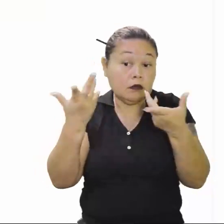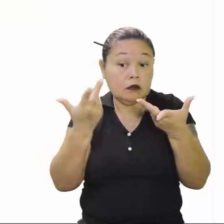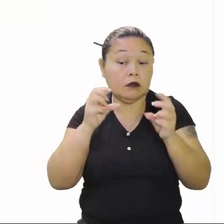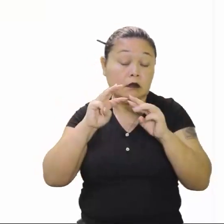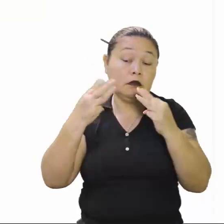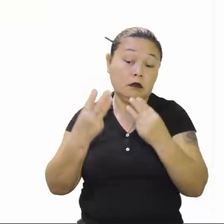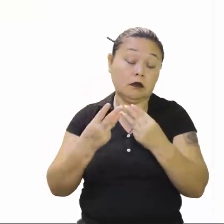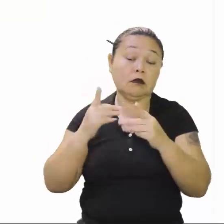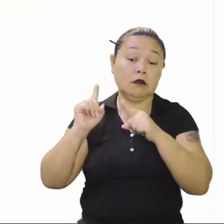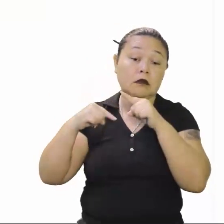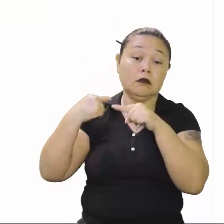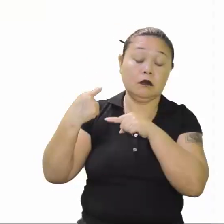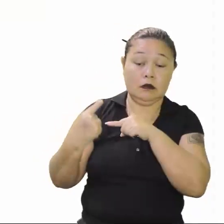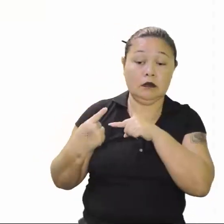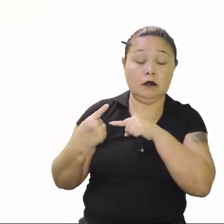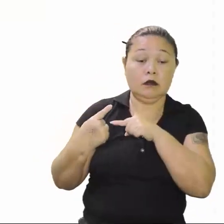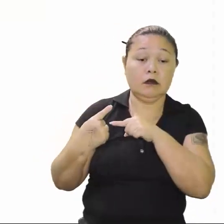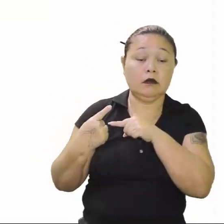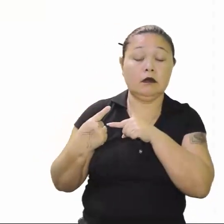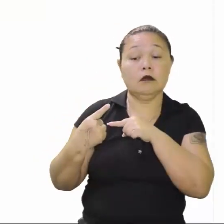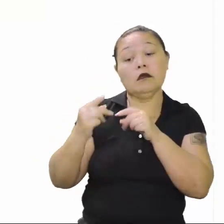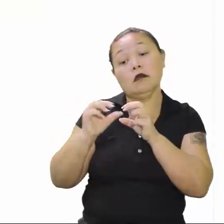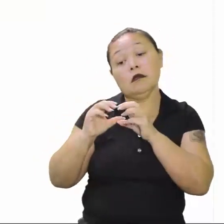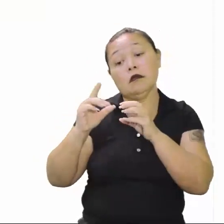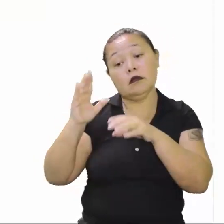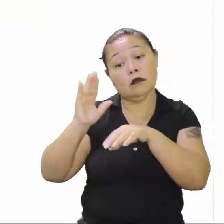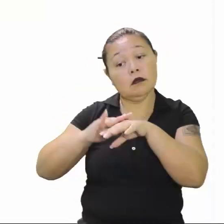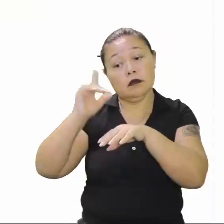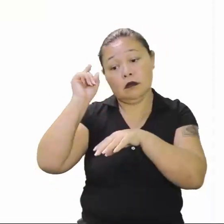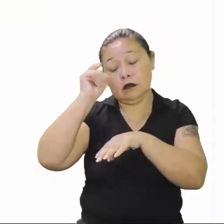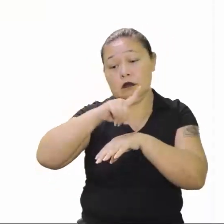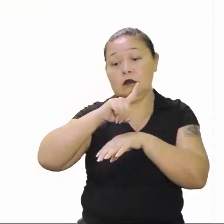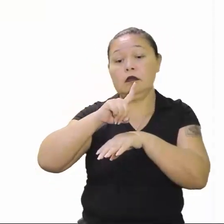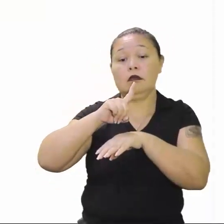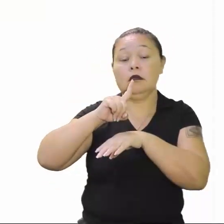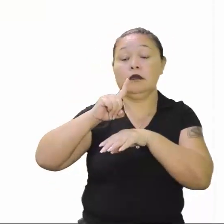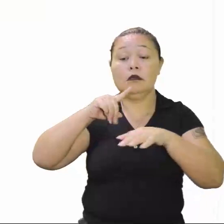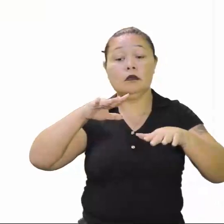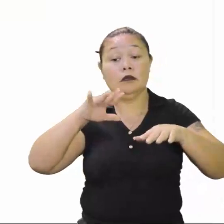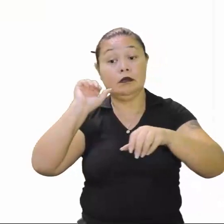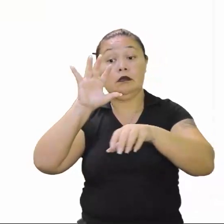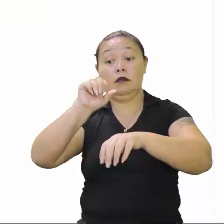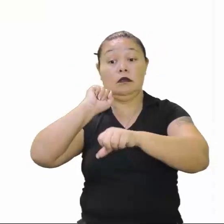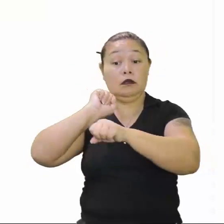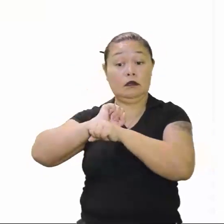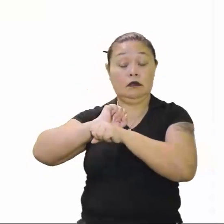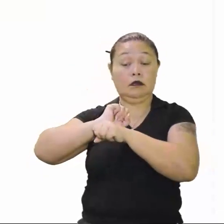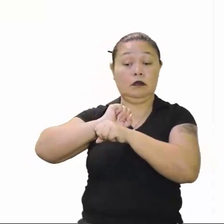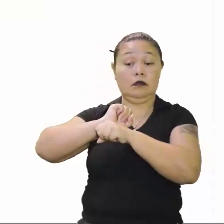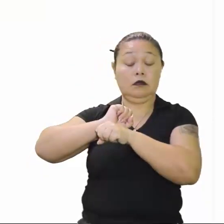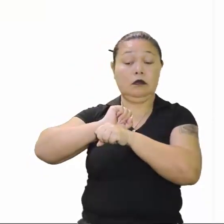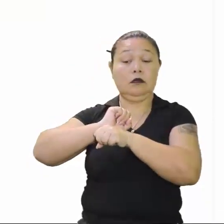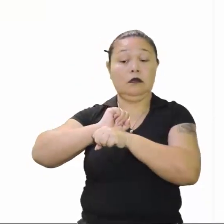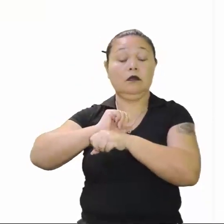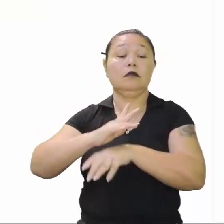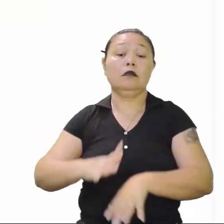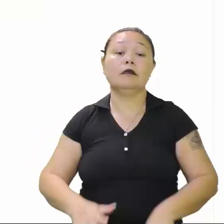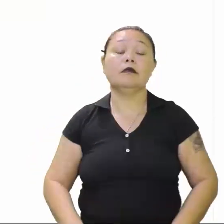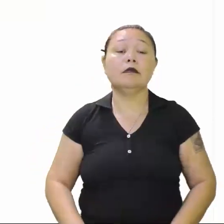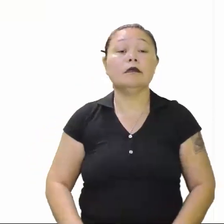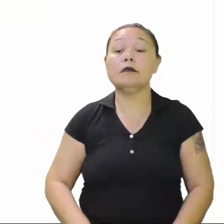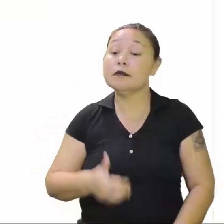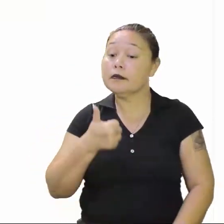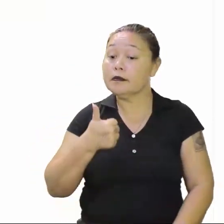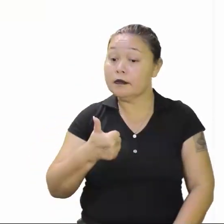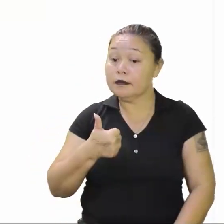consequentemente, aquele que tem maior dificuldade de você imobilizar, de tornar ele estático ou parado,